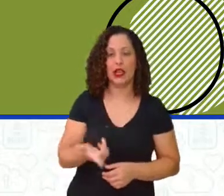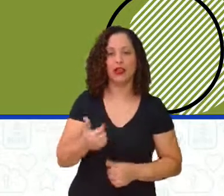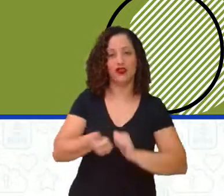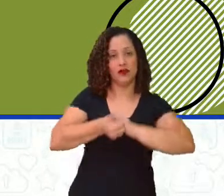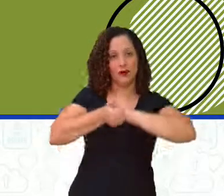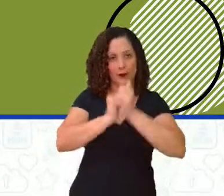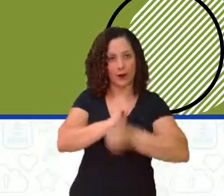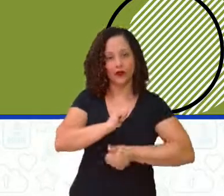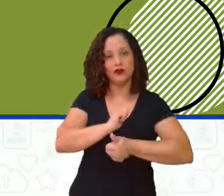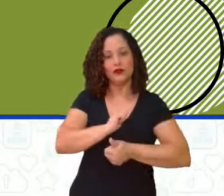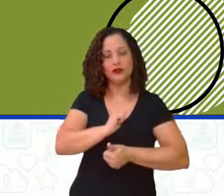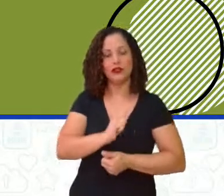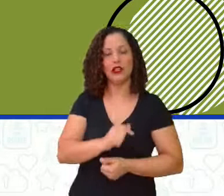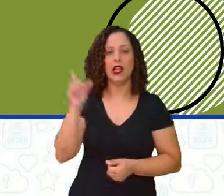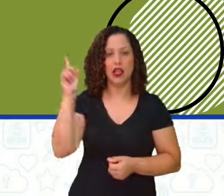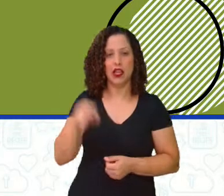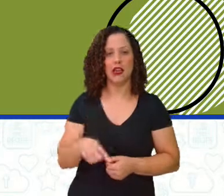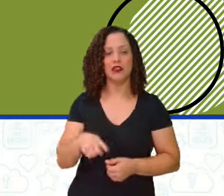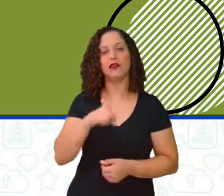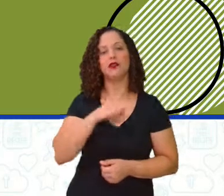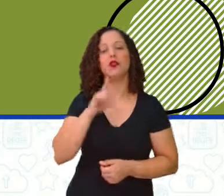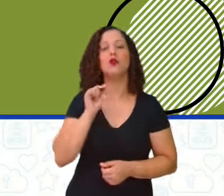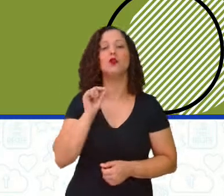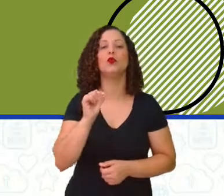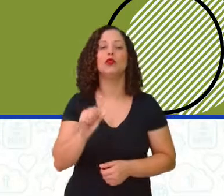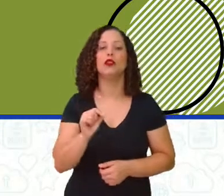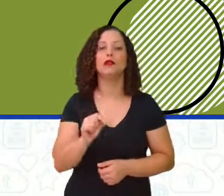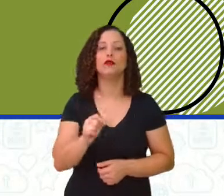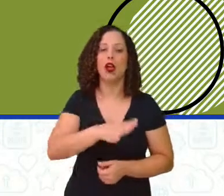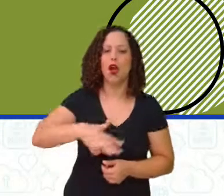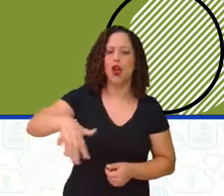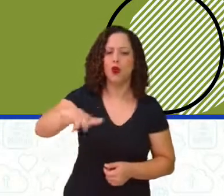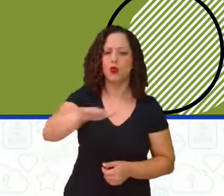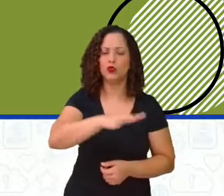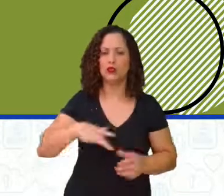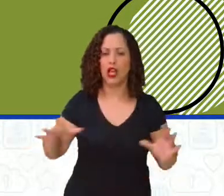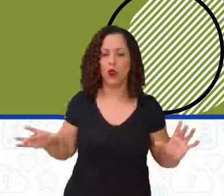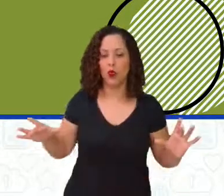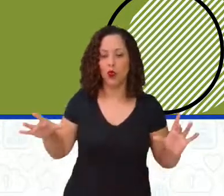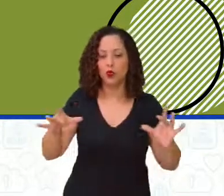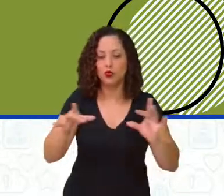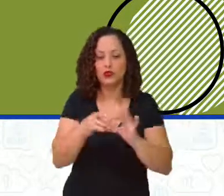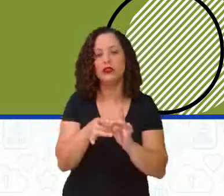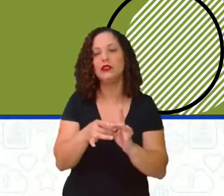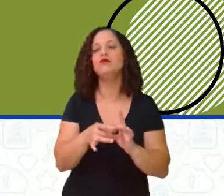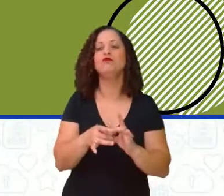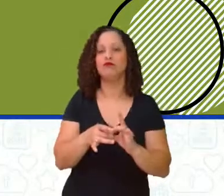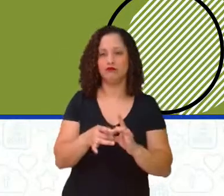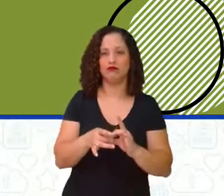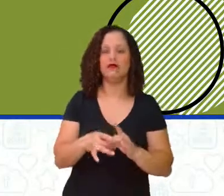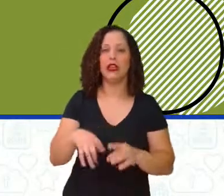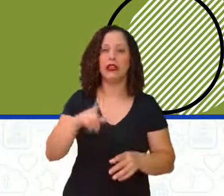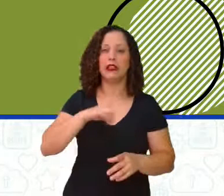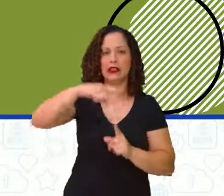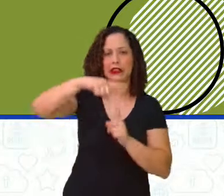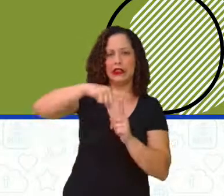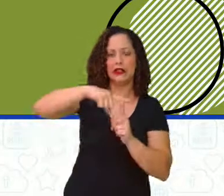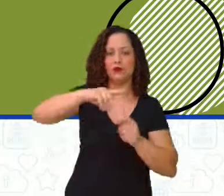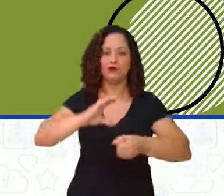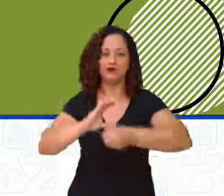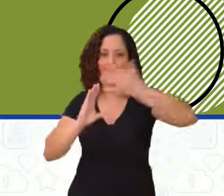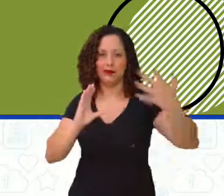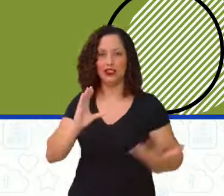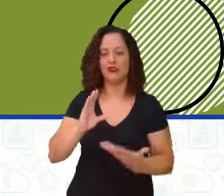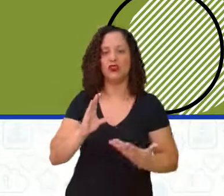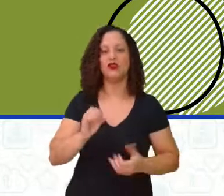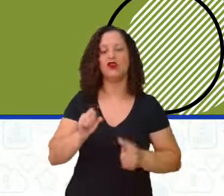falando aí de reunir modalidades caracterizadas como